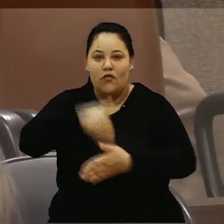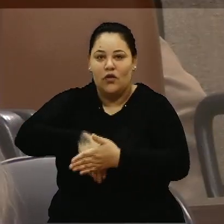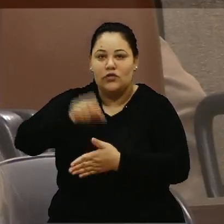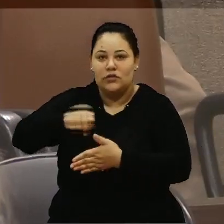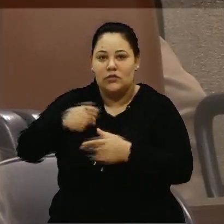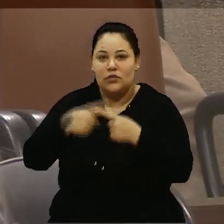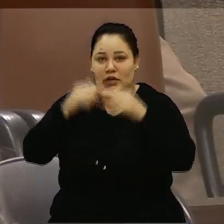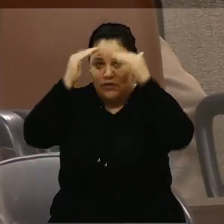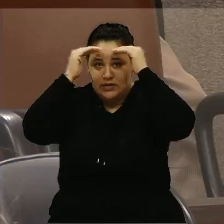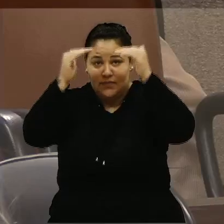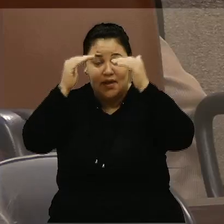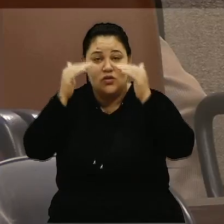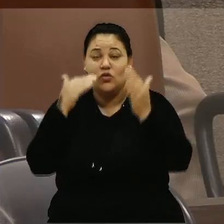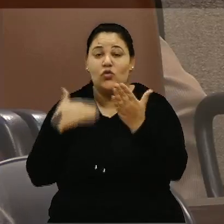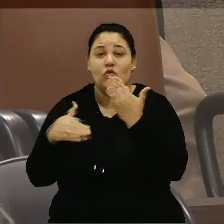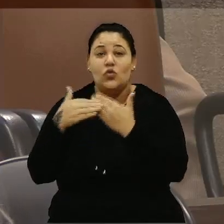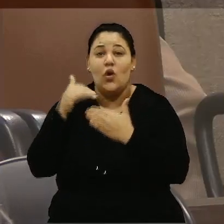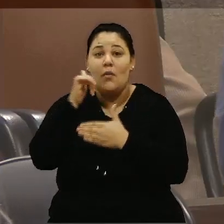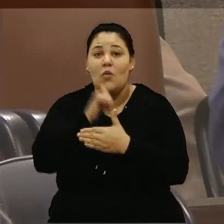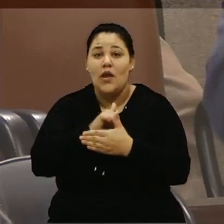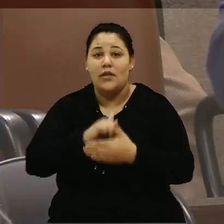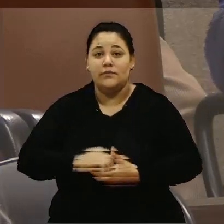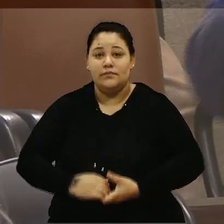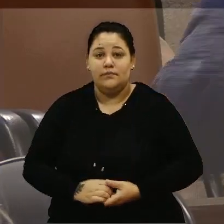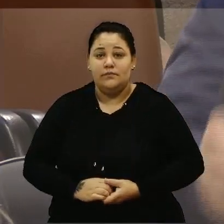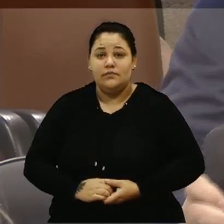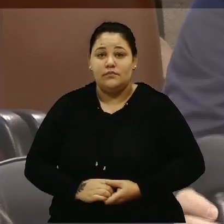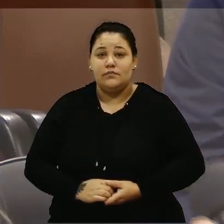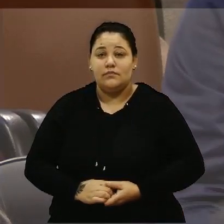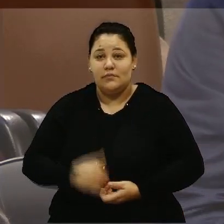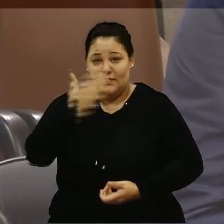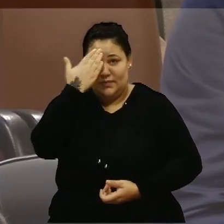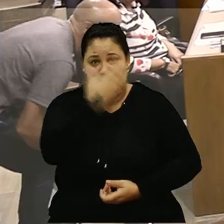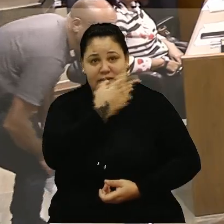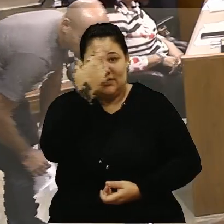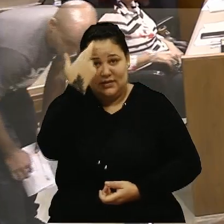respeito a todas. E contra a segregação. Obrigado, vereador Rafael.